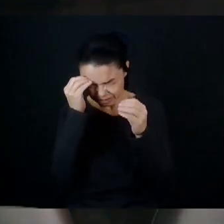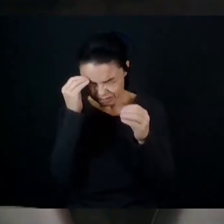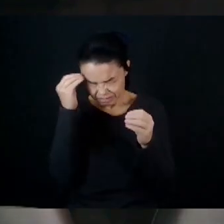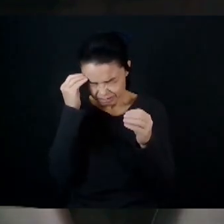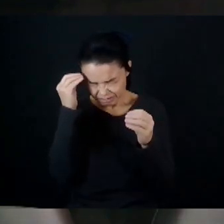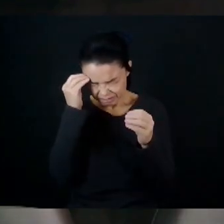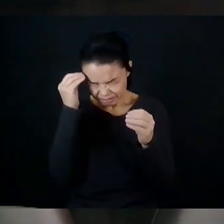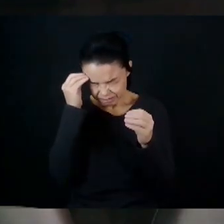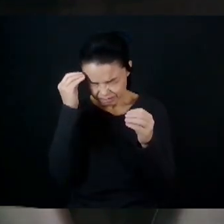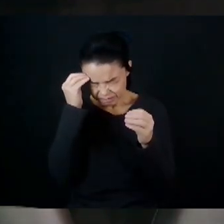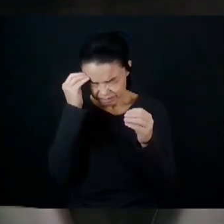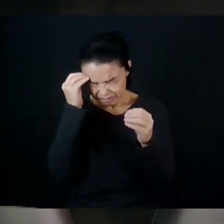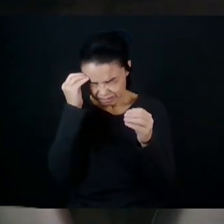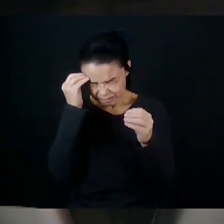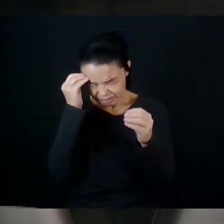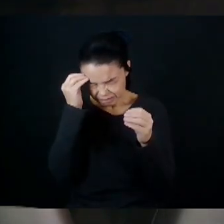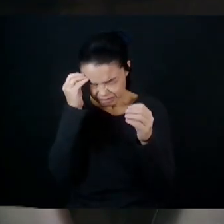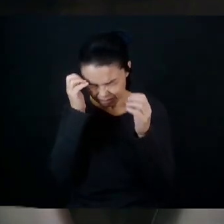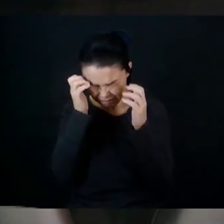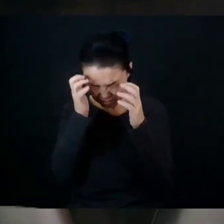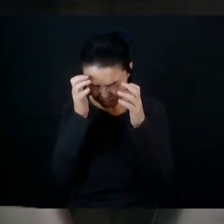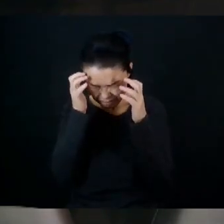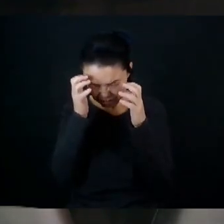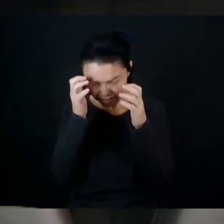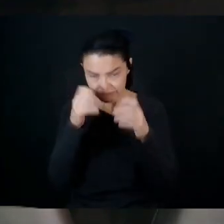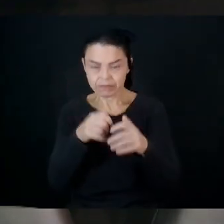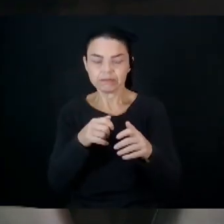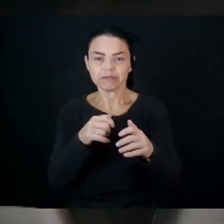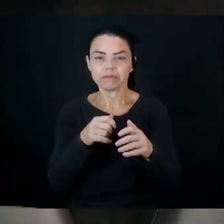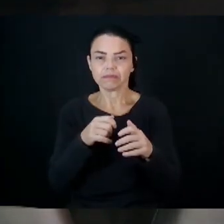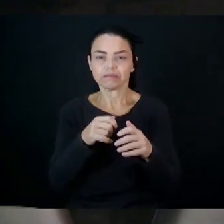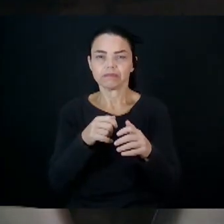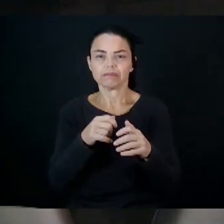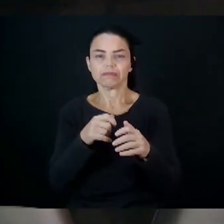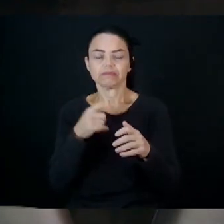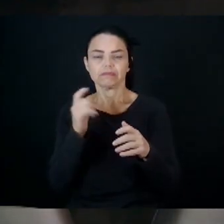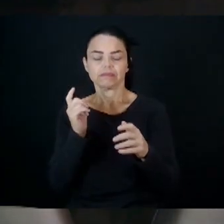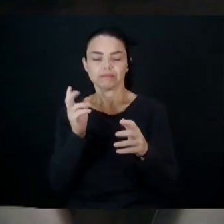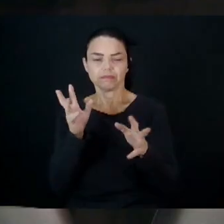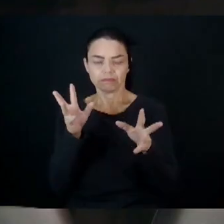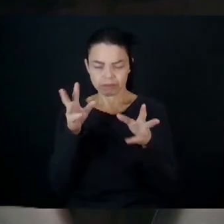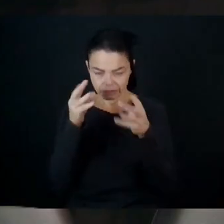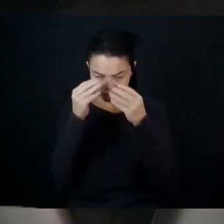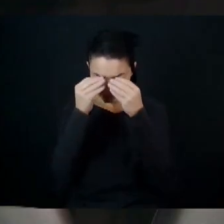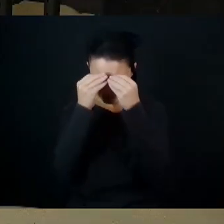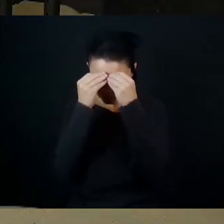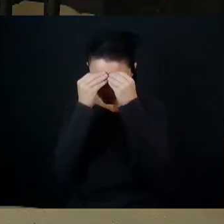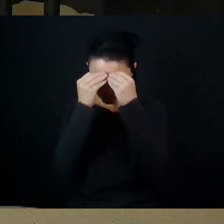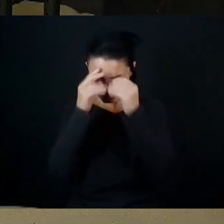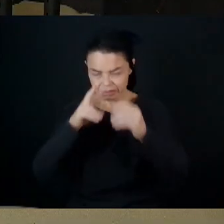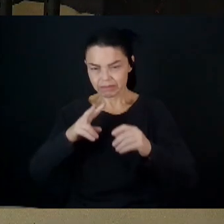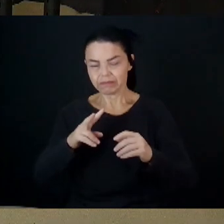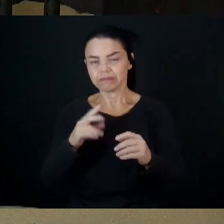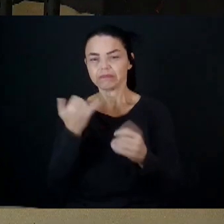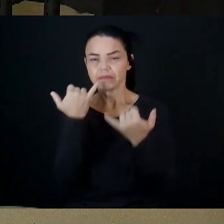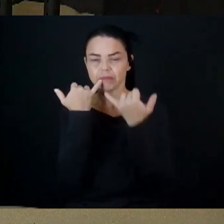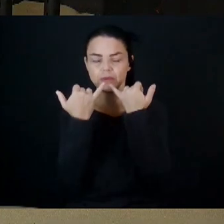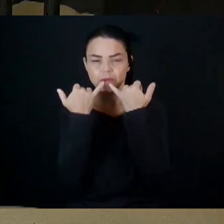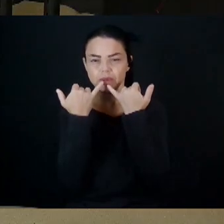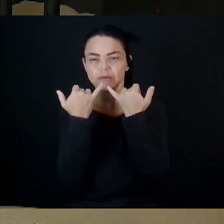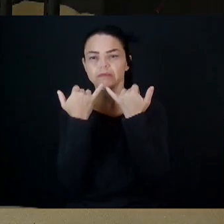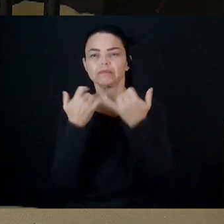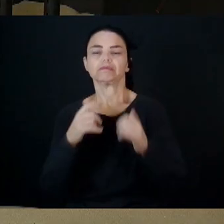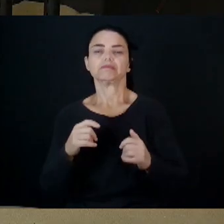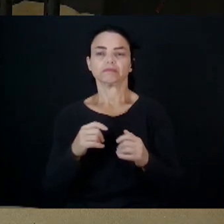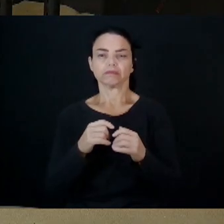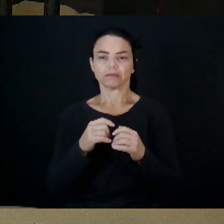daquilo. Mas depois de um momentinho também pode te vir aquela informação. Informação essa que pode vir